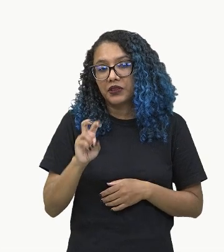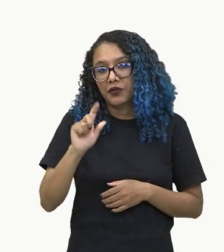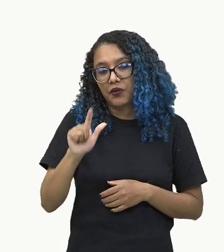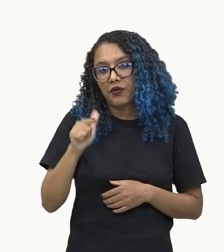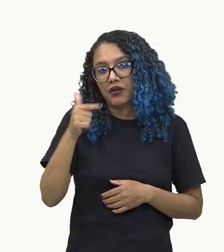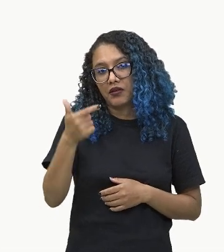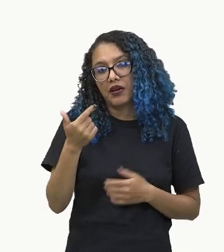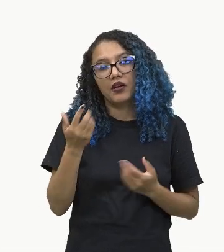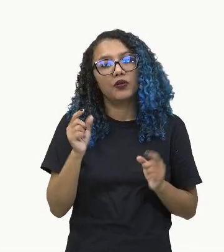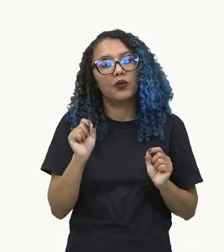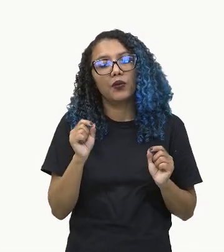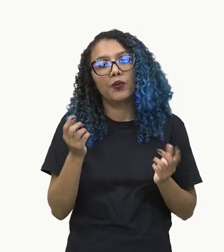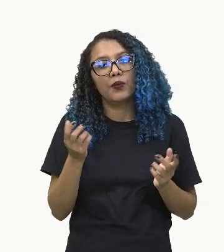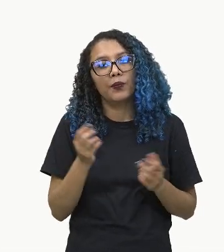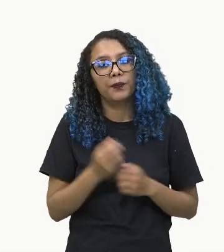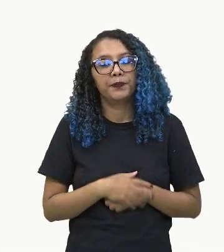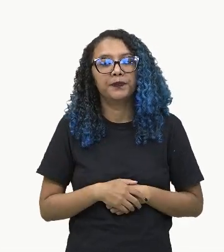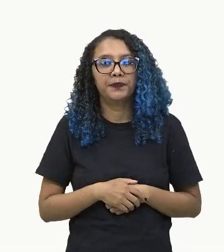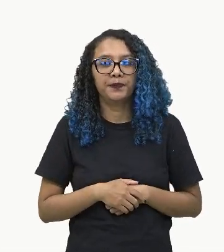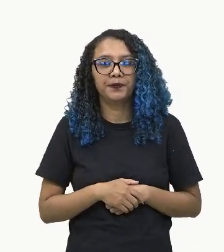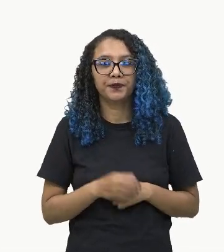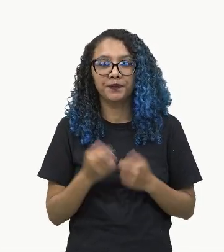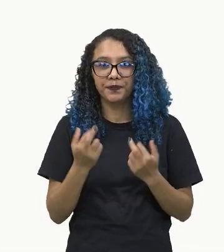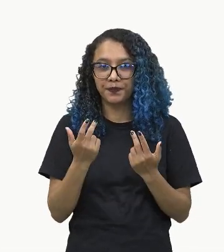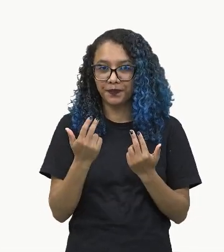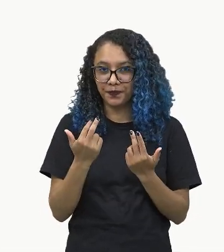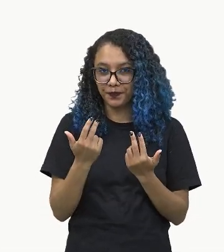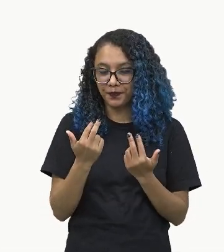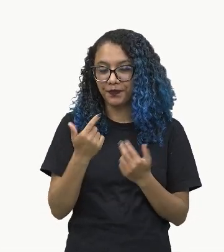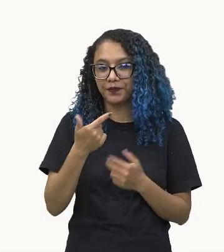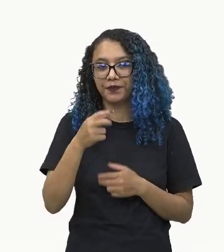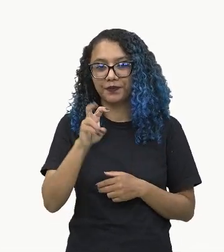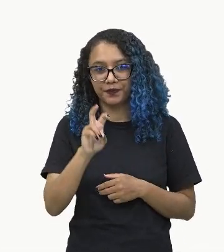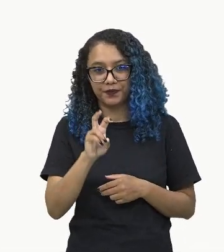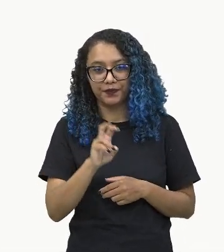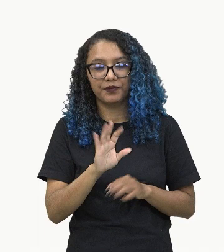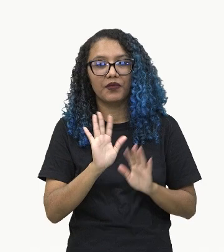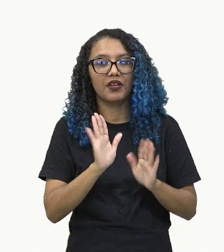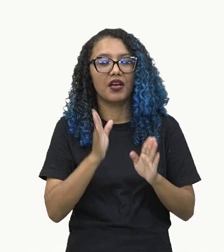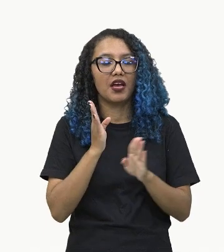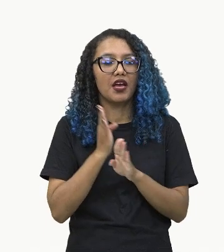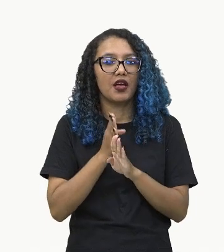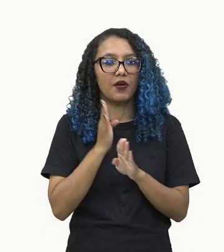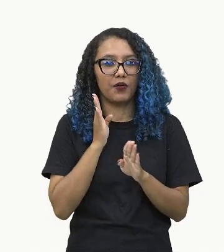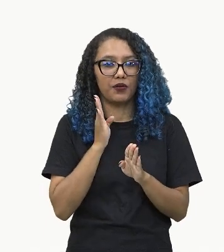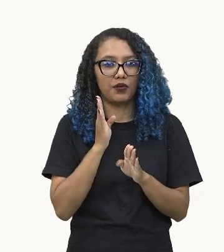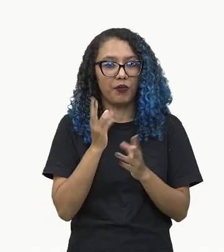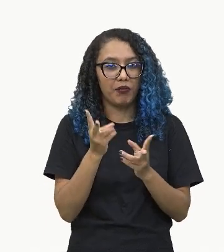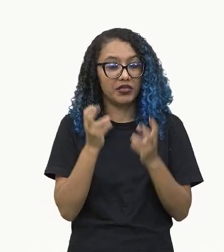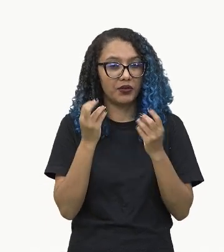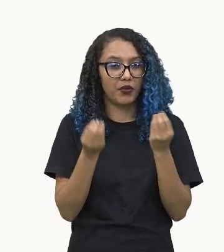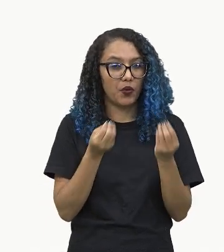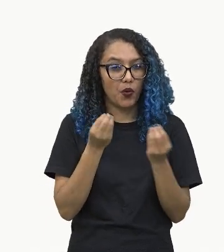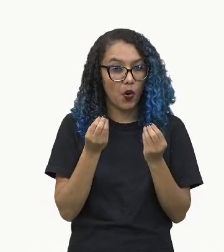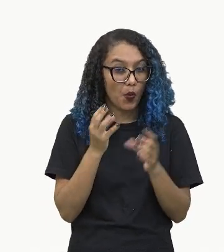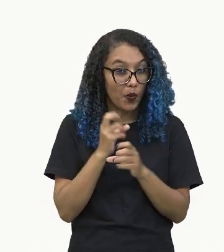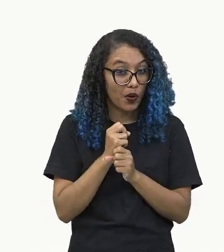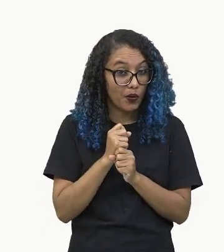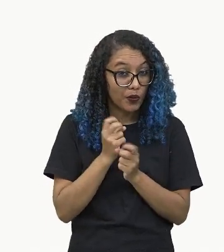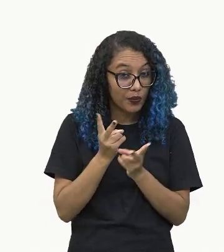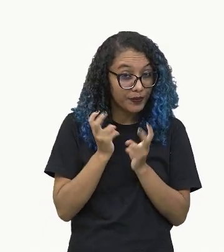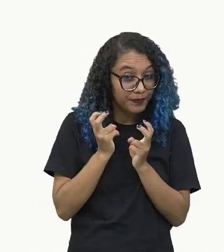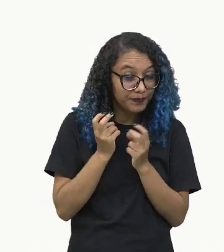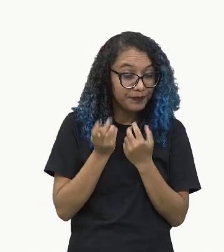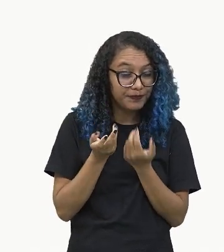elevado ao quadrado é 25. Ó. Já conseguiram já perceber como é que a gente vai resolver?